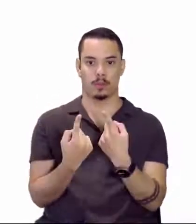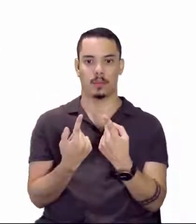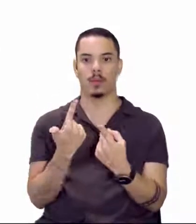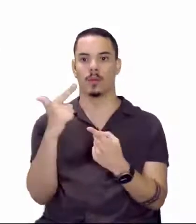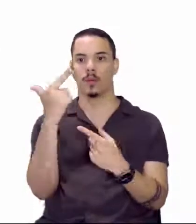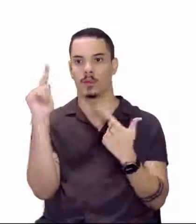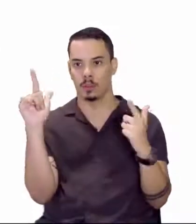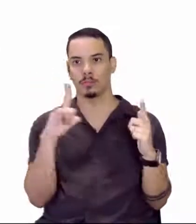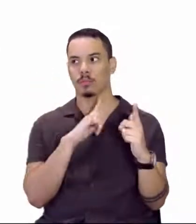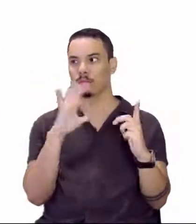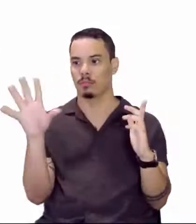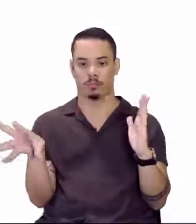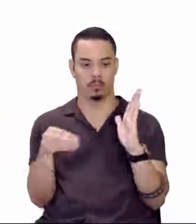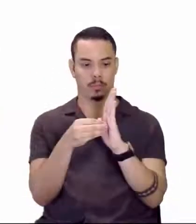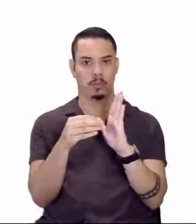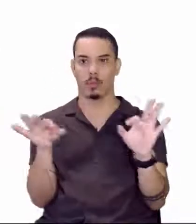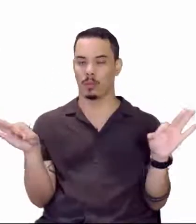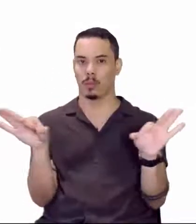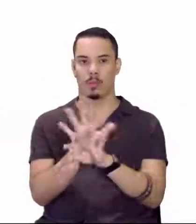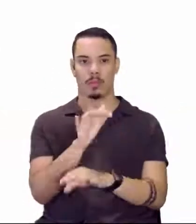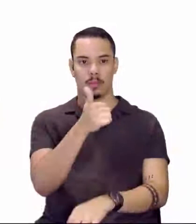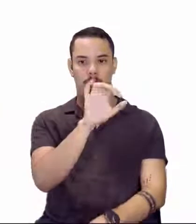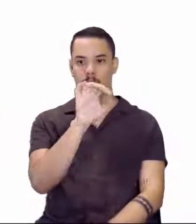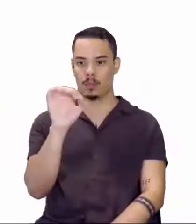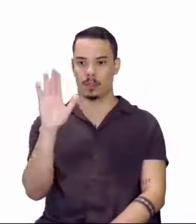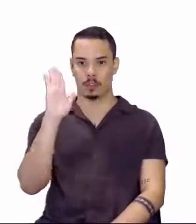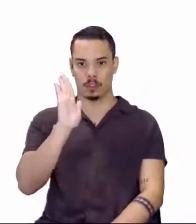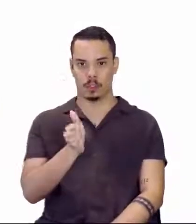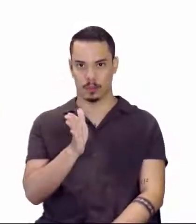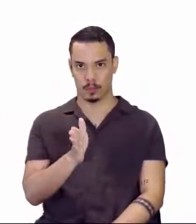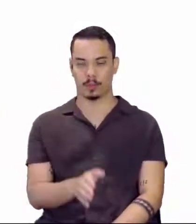o seu nível 2, está totalmente completo.